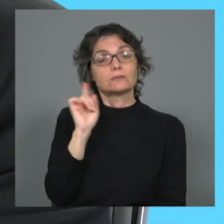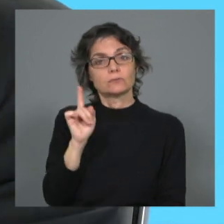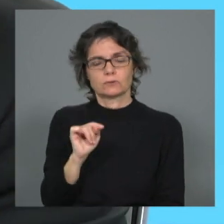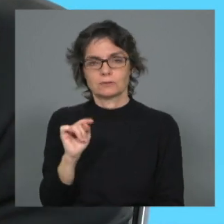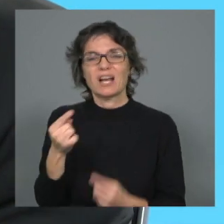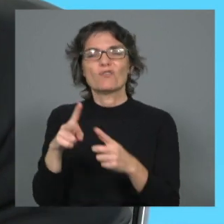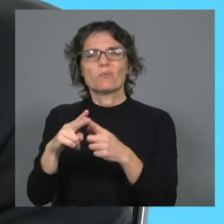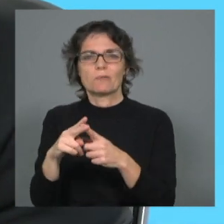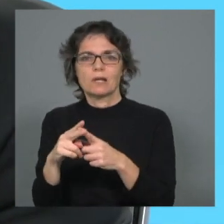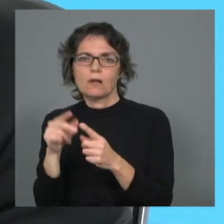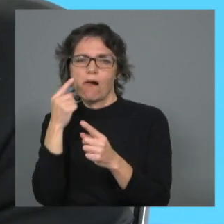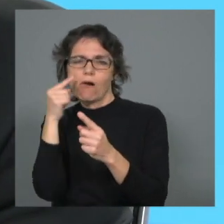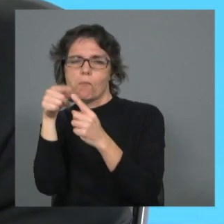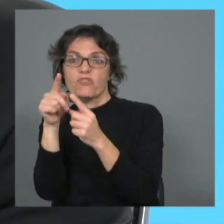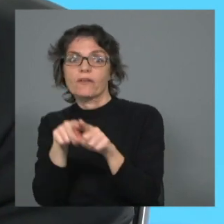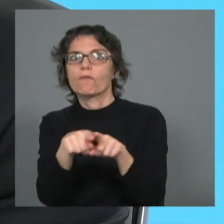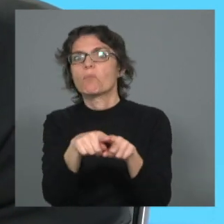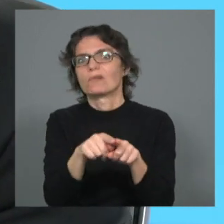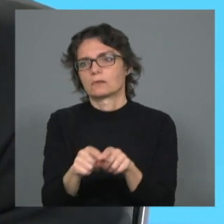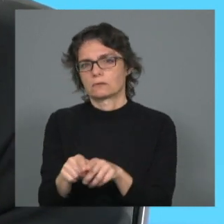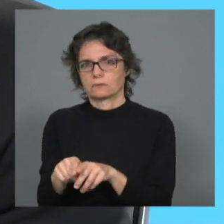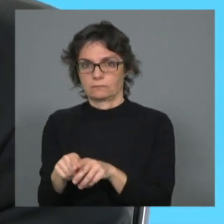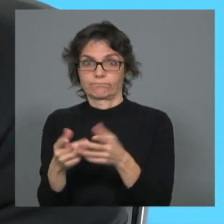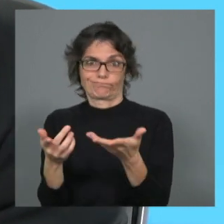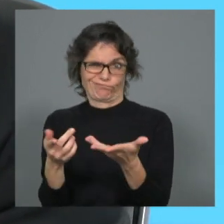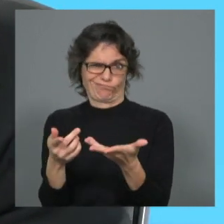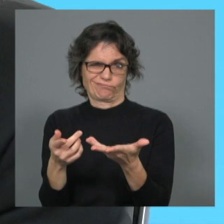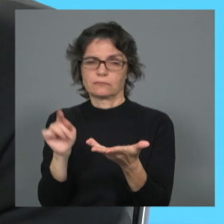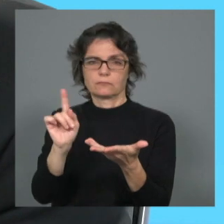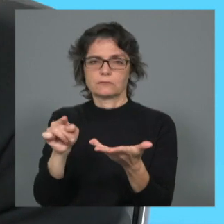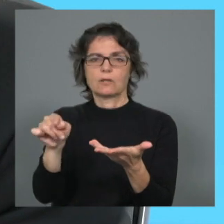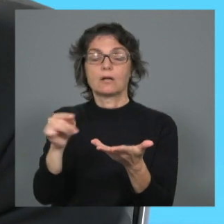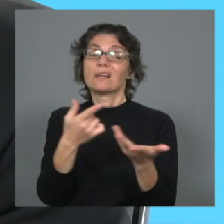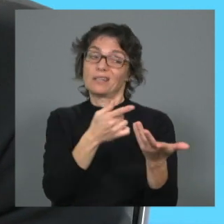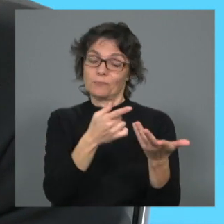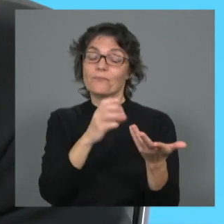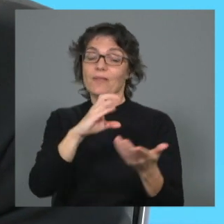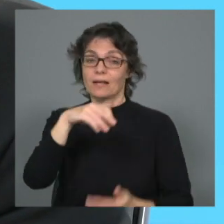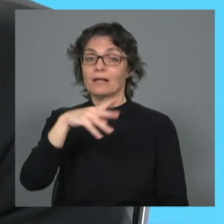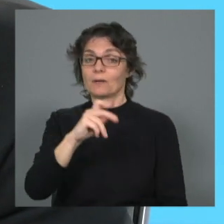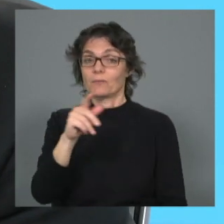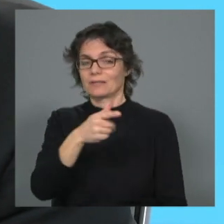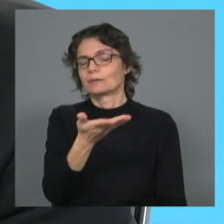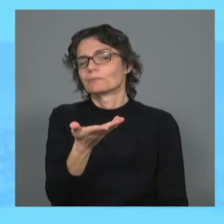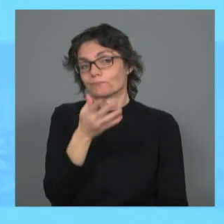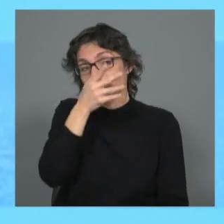político. Isso é muito mal e isso a Camila, infelizmente, incorporou isso nestes Jogos.